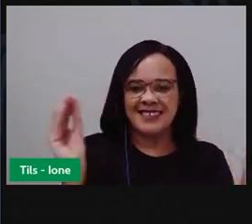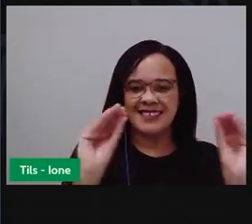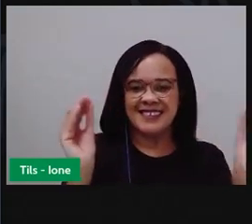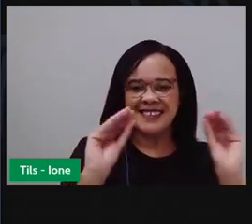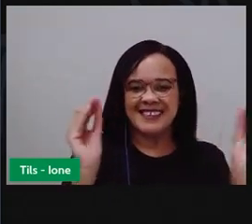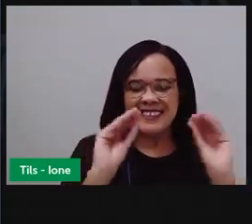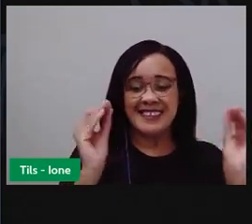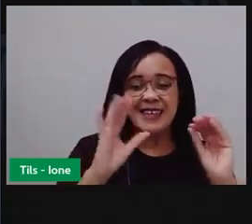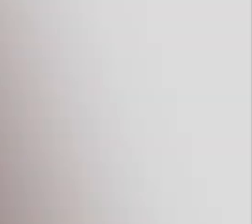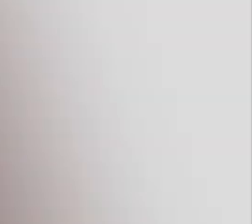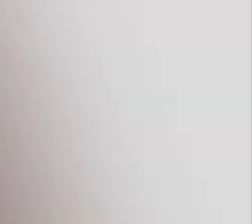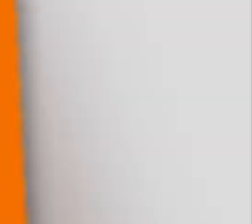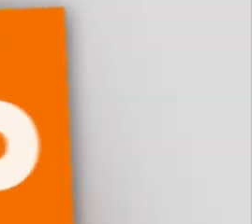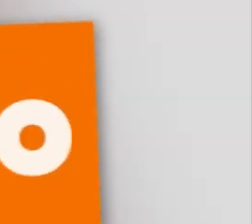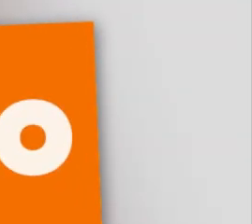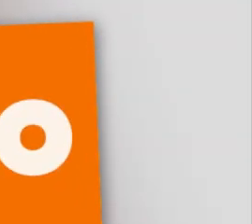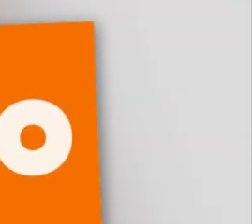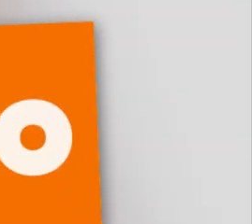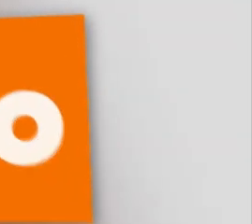Até mais, crianças!